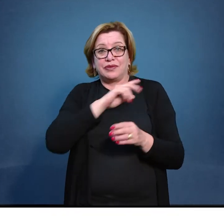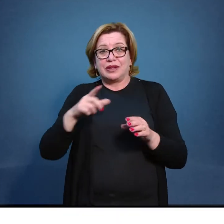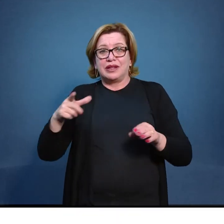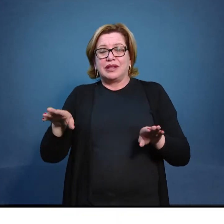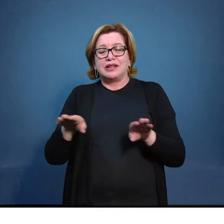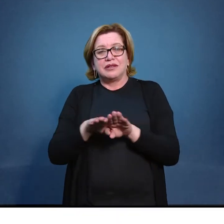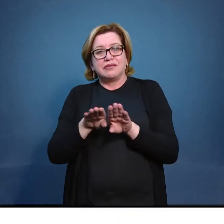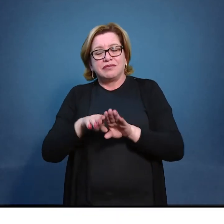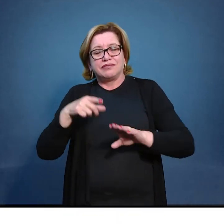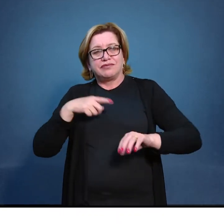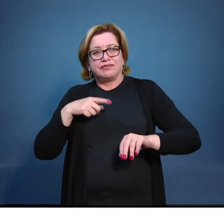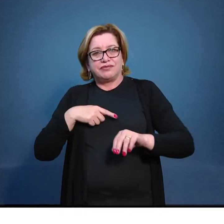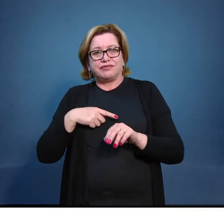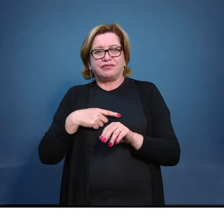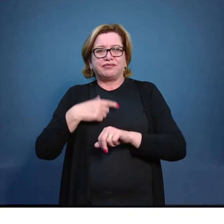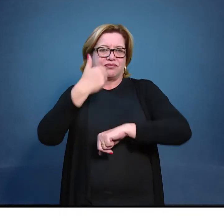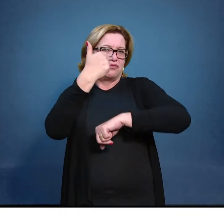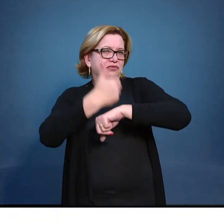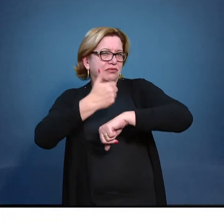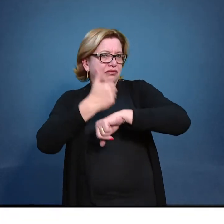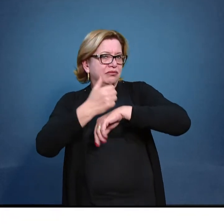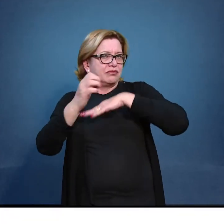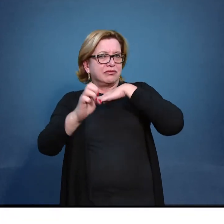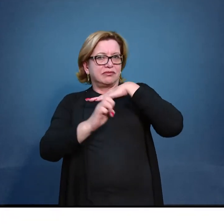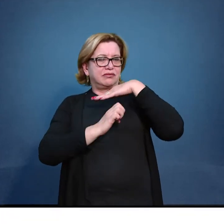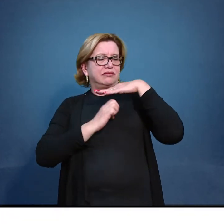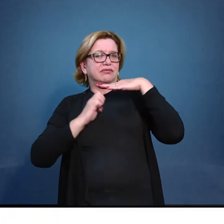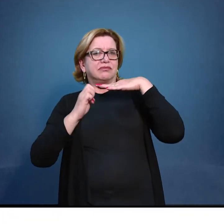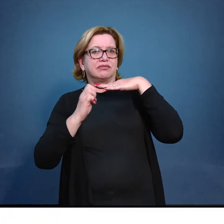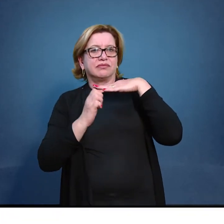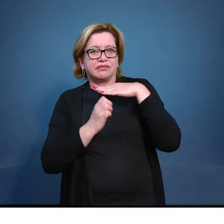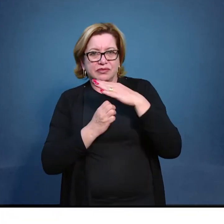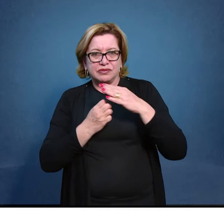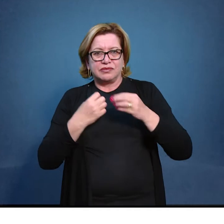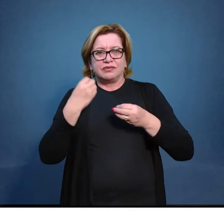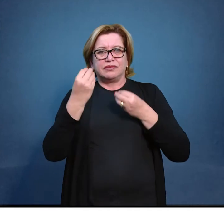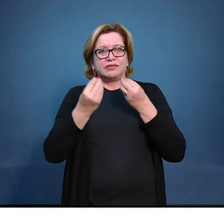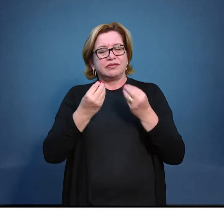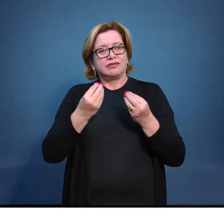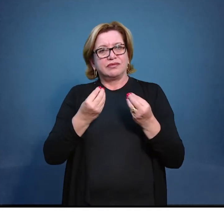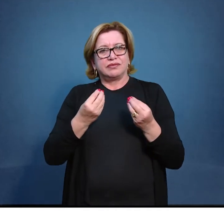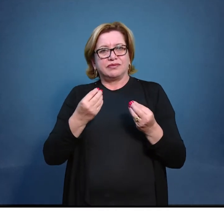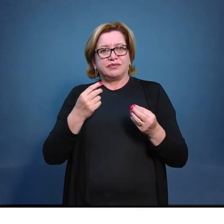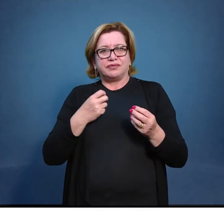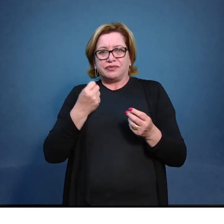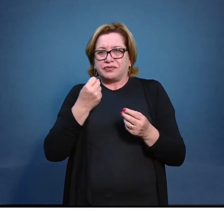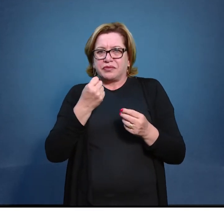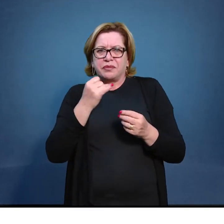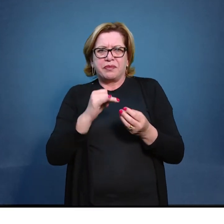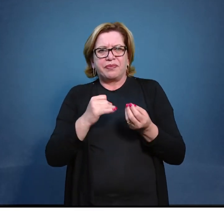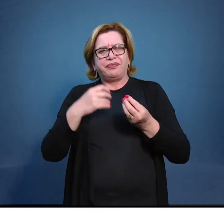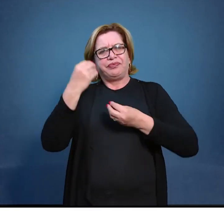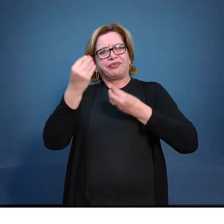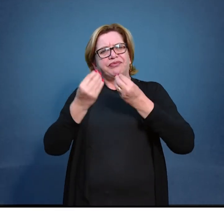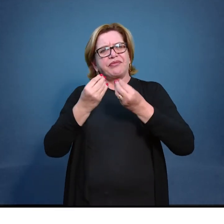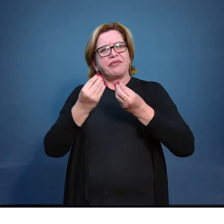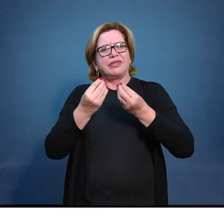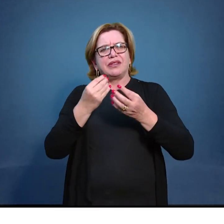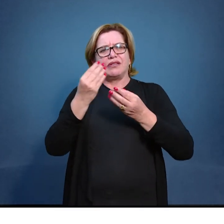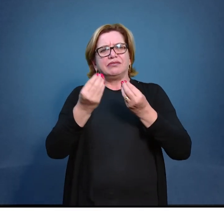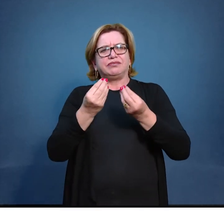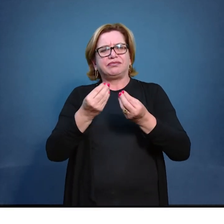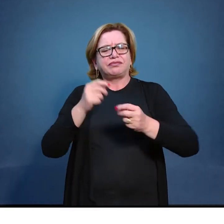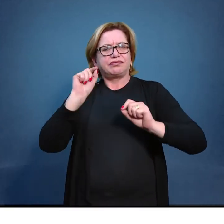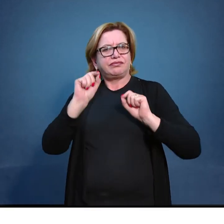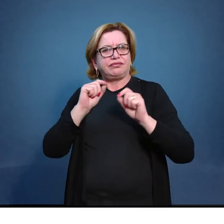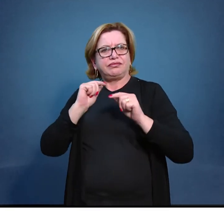diretores, gerentes de empresa, quando eles extrapolam a sua ação, a ação que